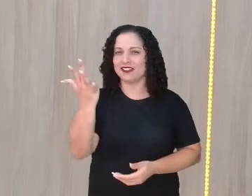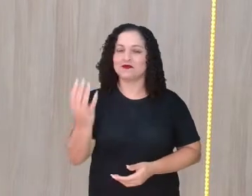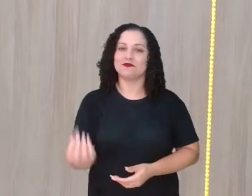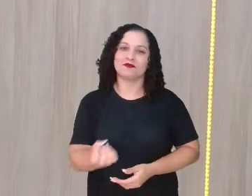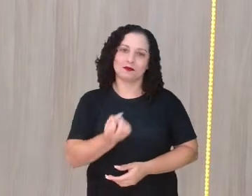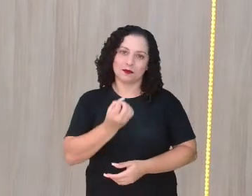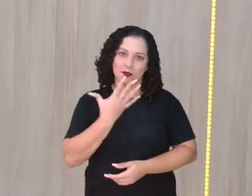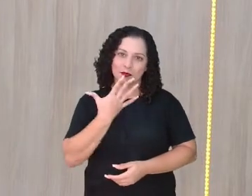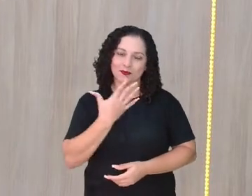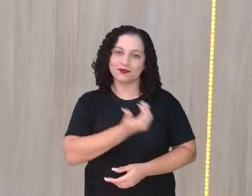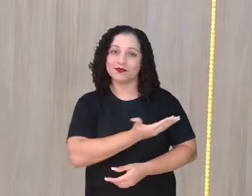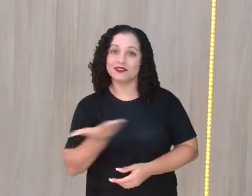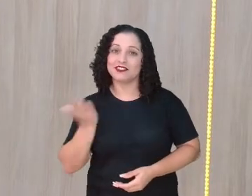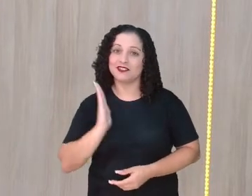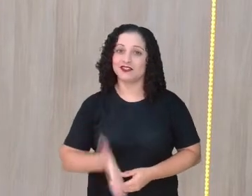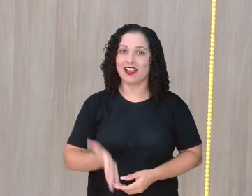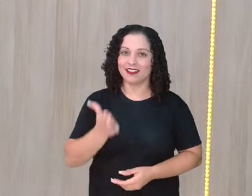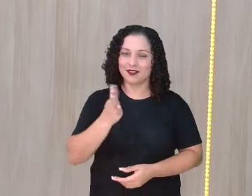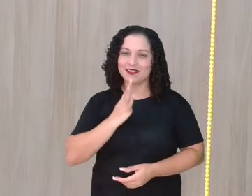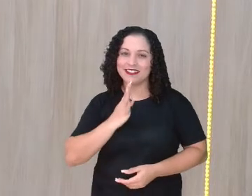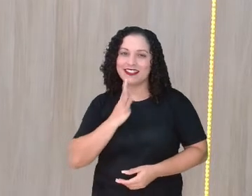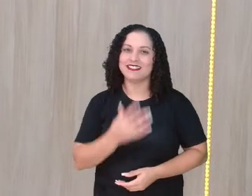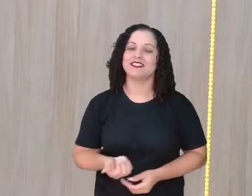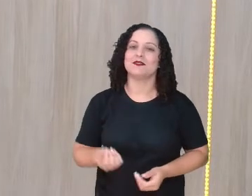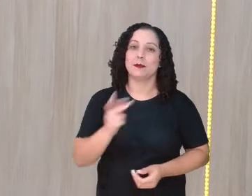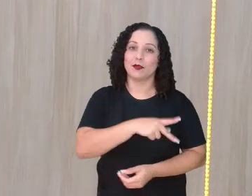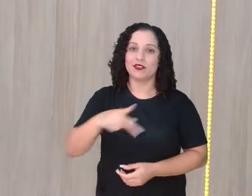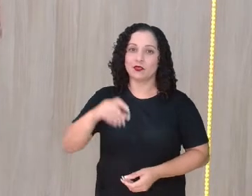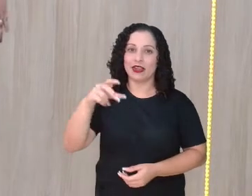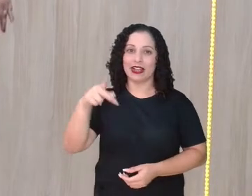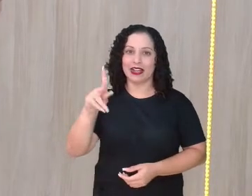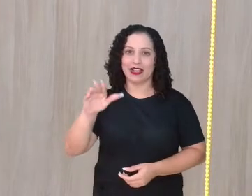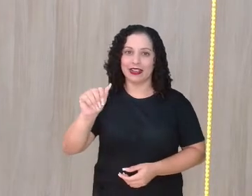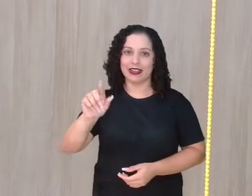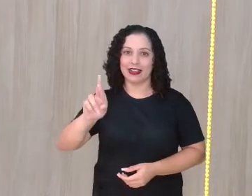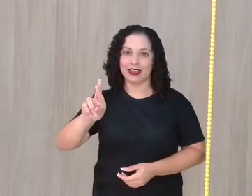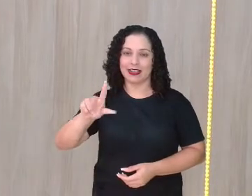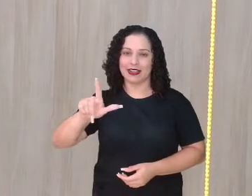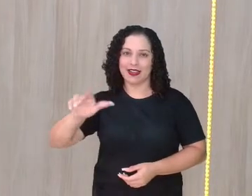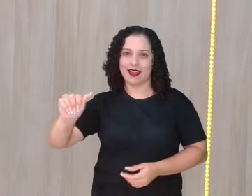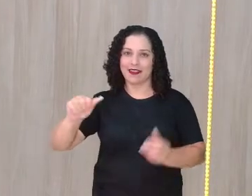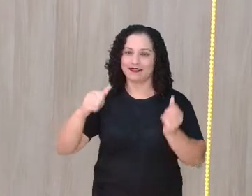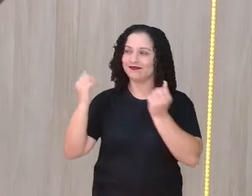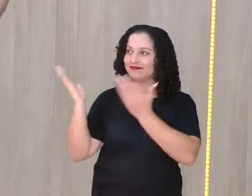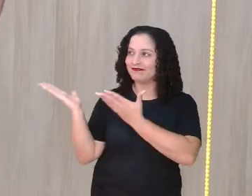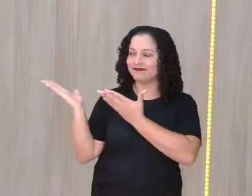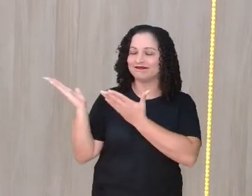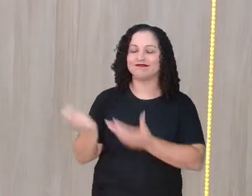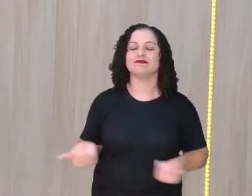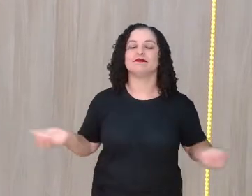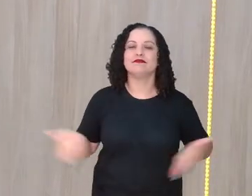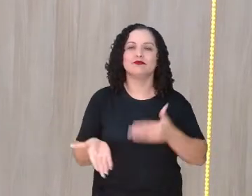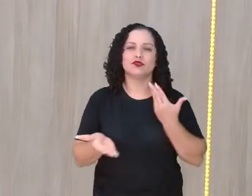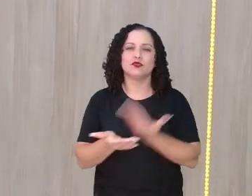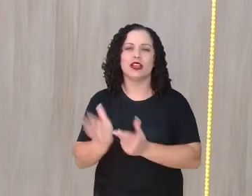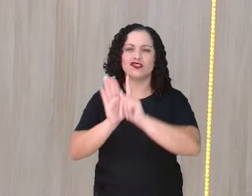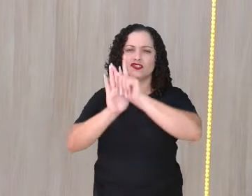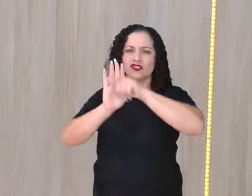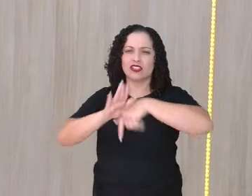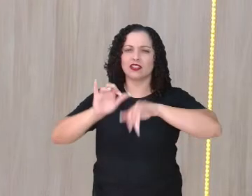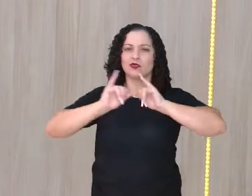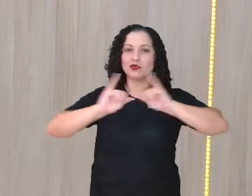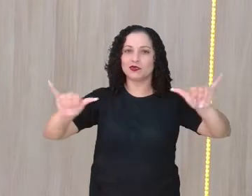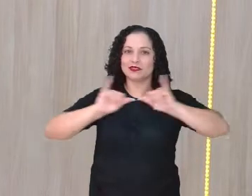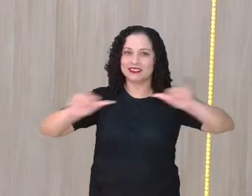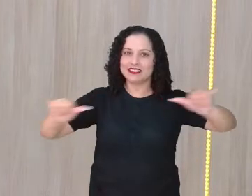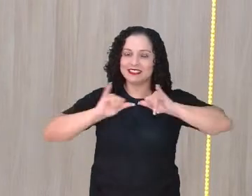bom. Como vocês sabem, né, sou a professora Carla. A gente vai trabalhar hoje, continuar falando de notícia, porque é um dos